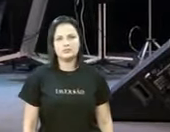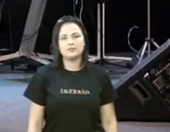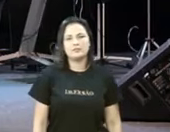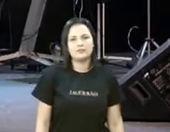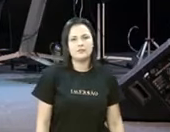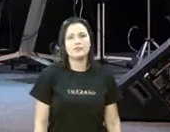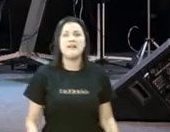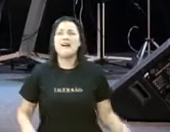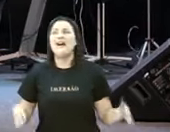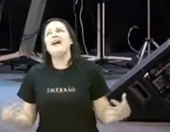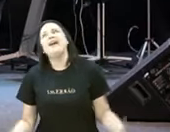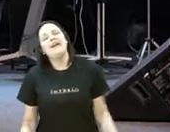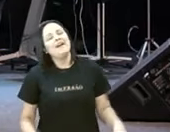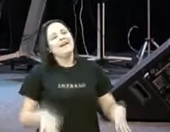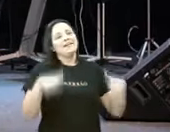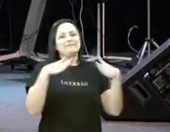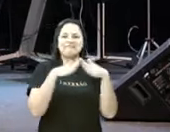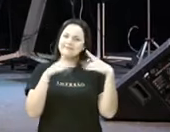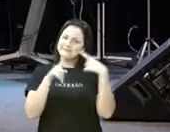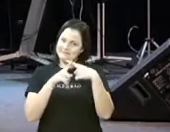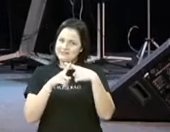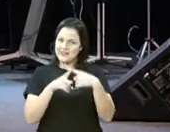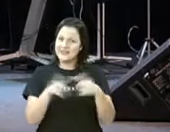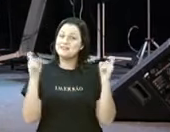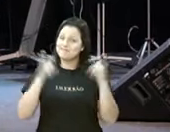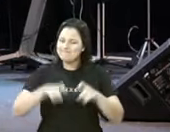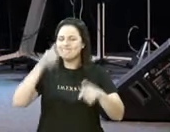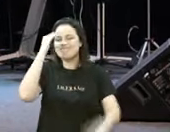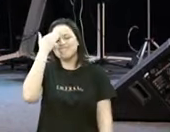Ah, se a igreja pudesse entender.